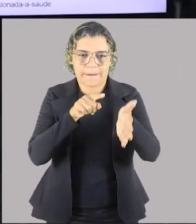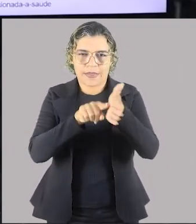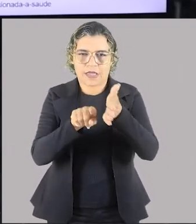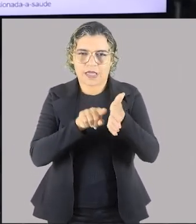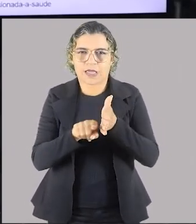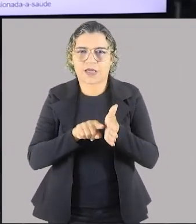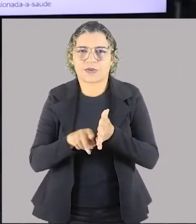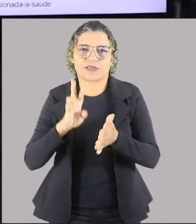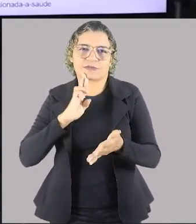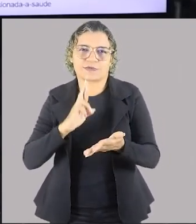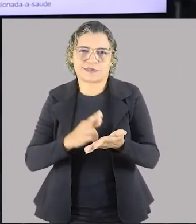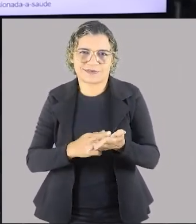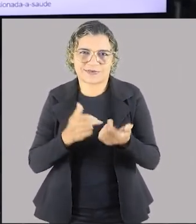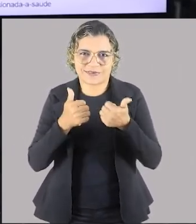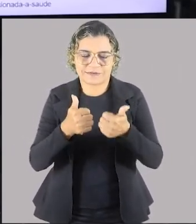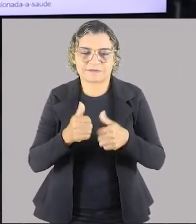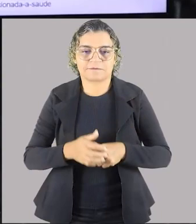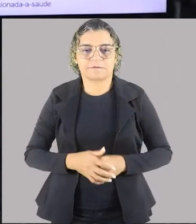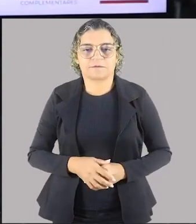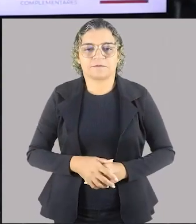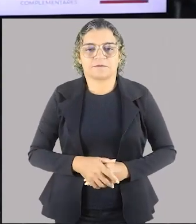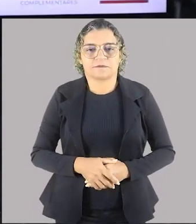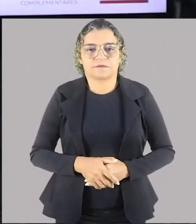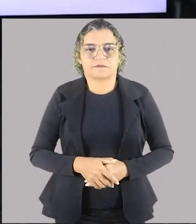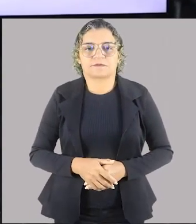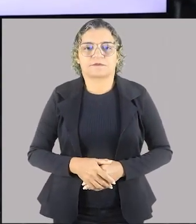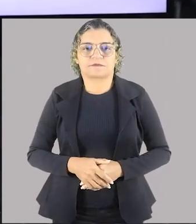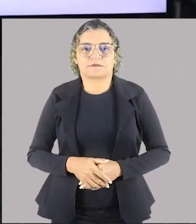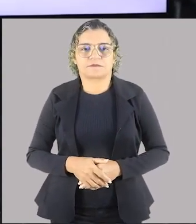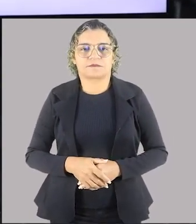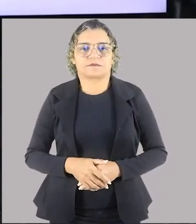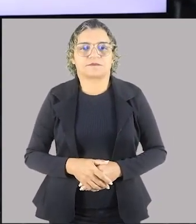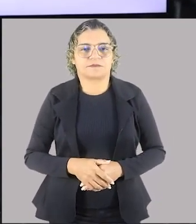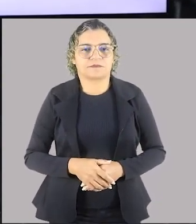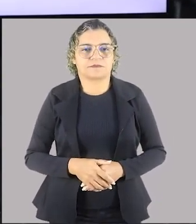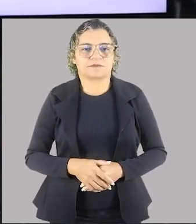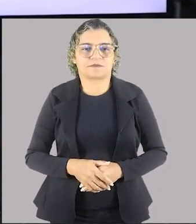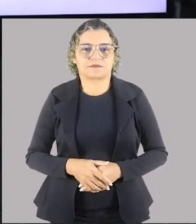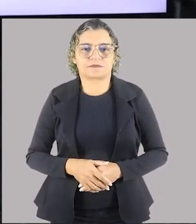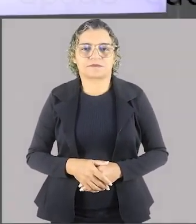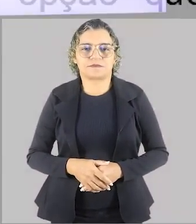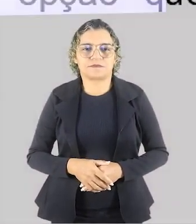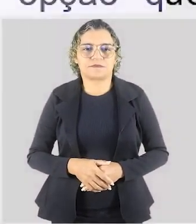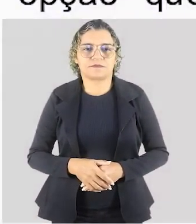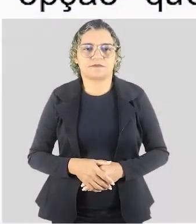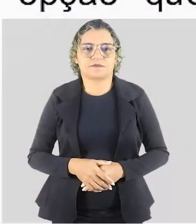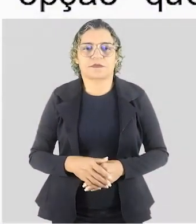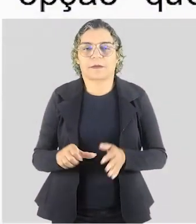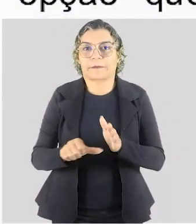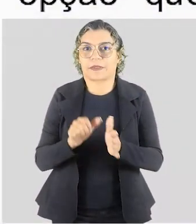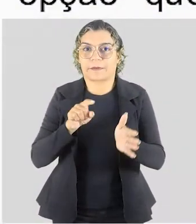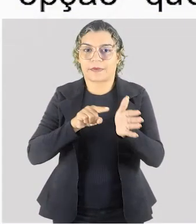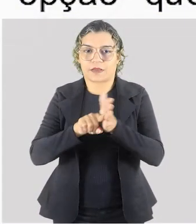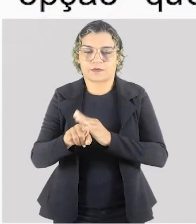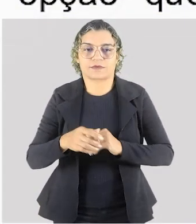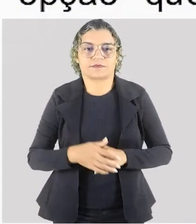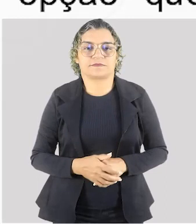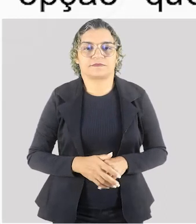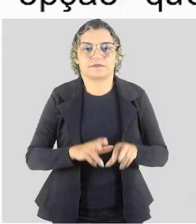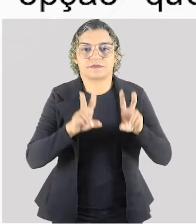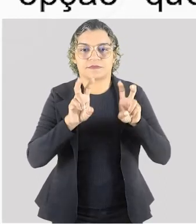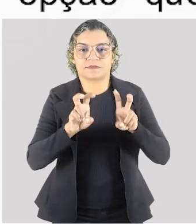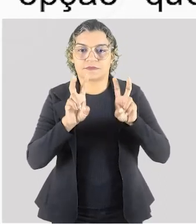nosso ensino de hoje. Primeira questão, temas como